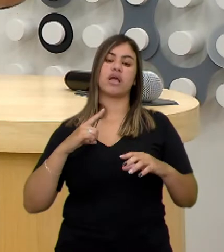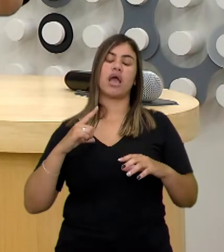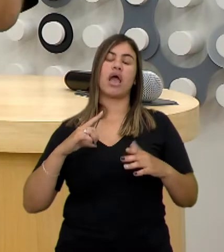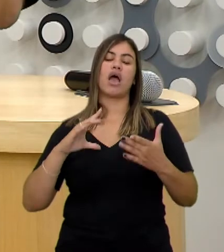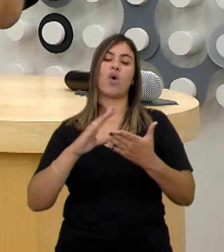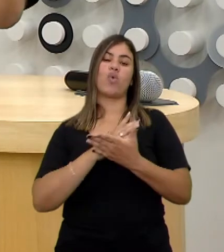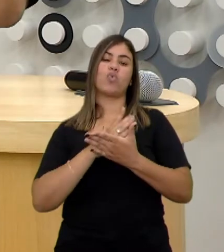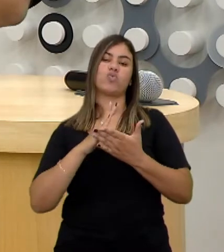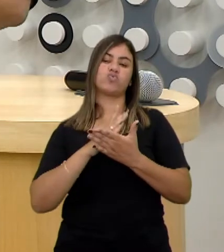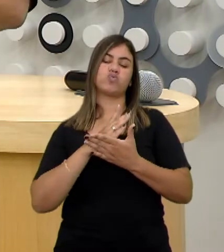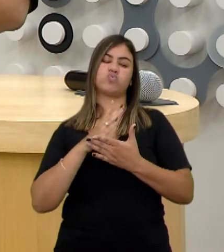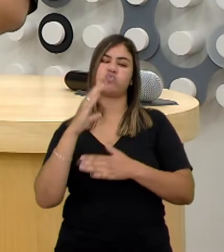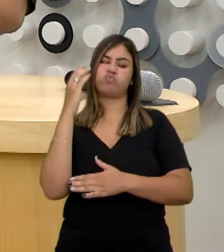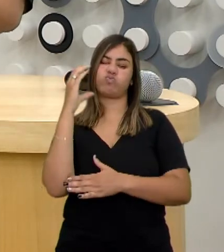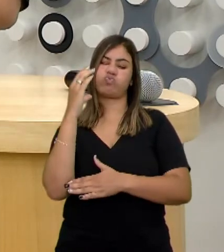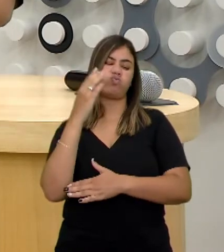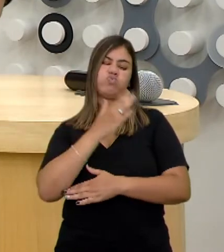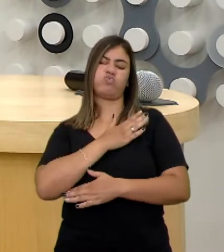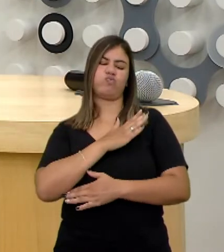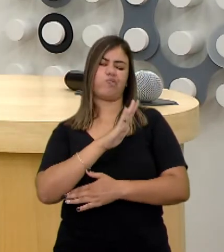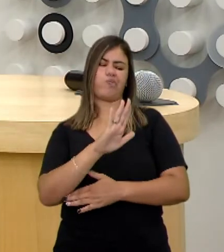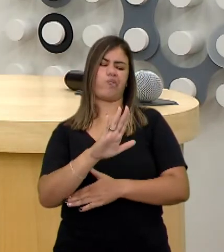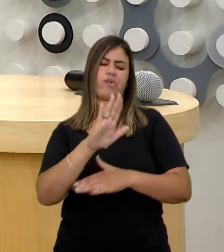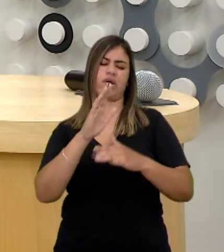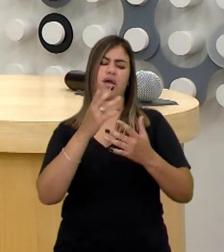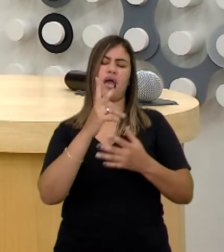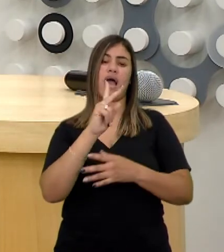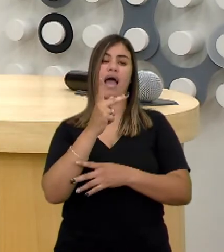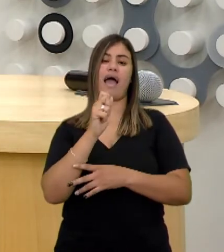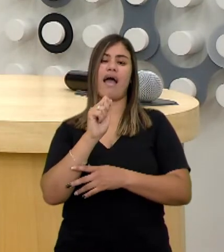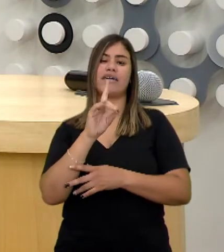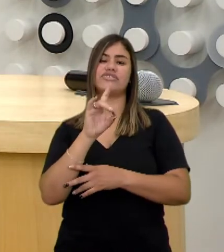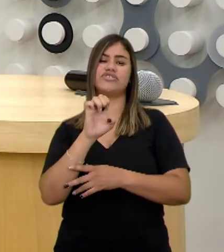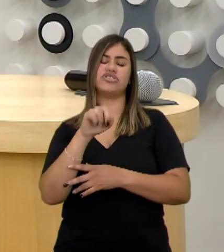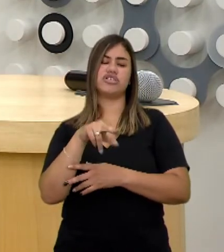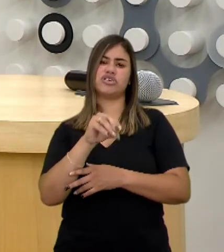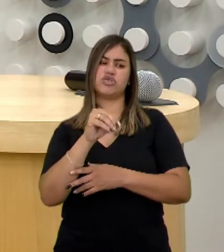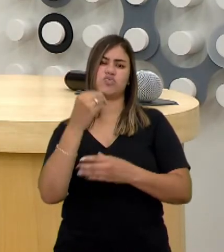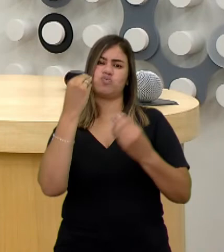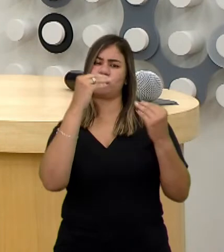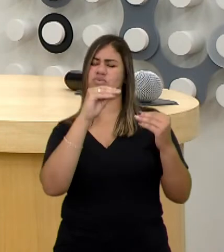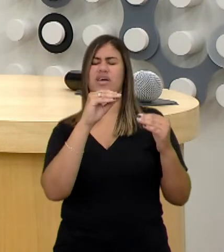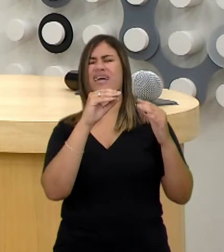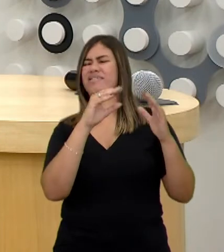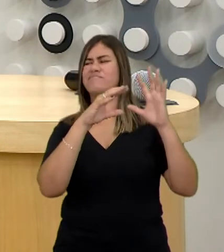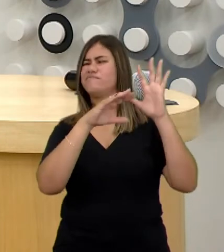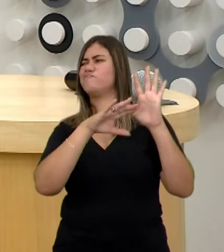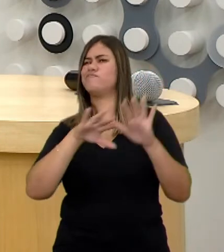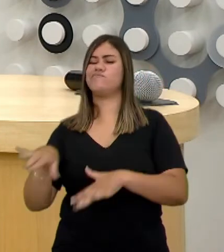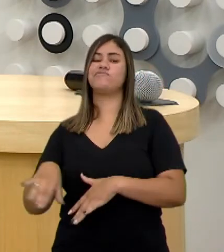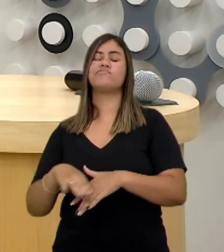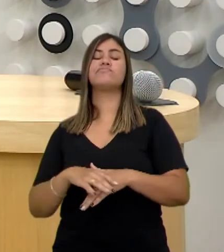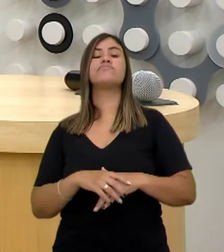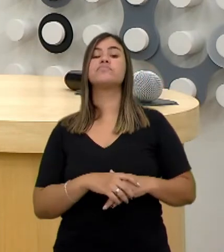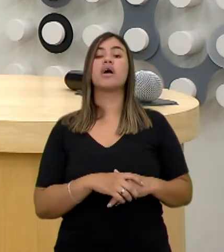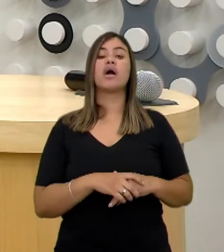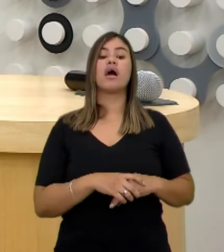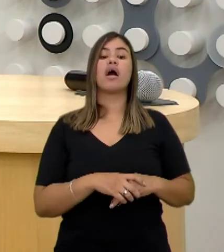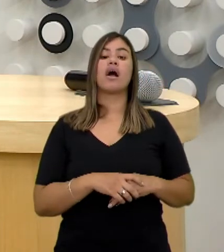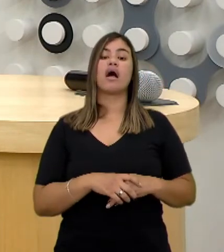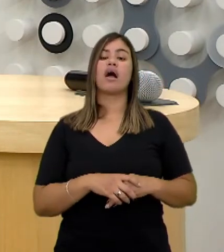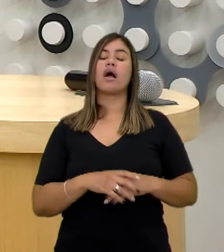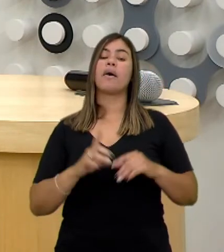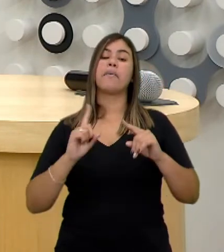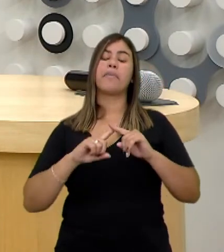que não gostam de colocar o éon adiano, né? Principalmente pelo período, né, que ele foi formado, né? Mas a